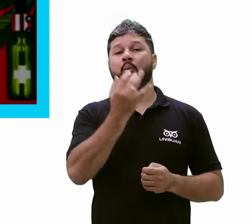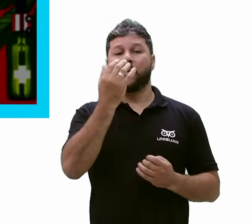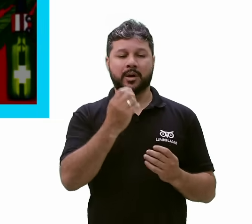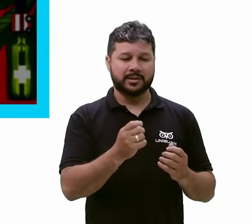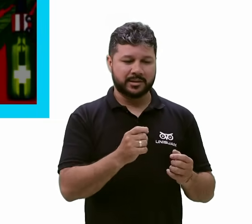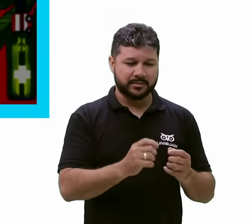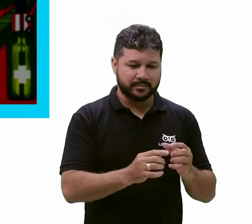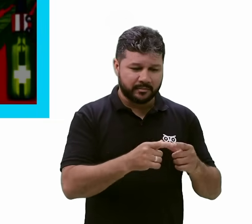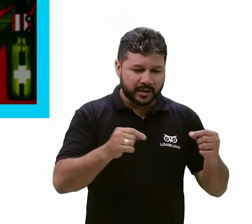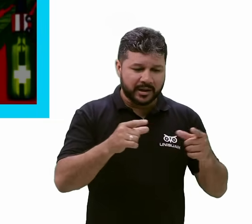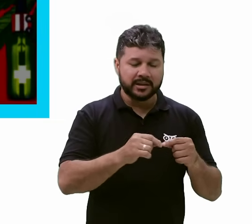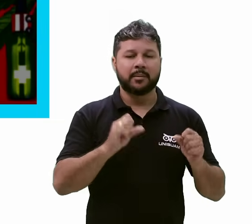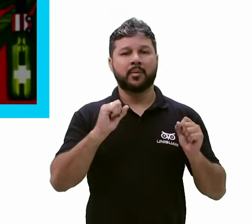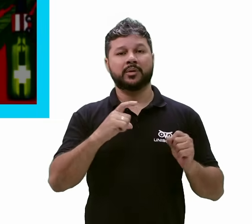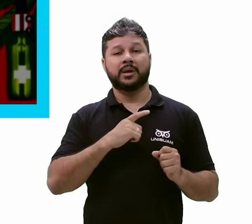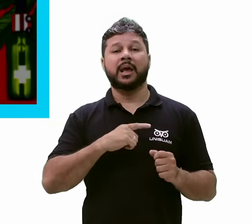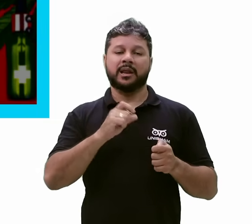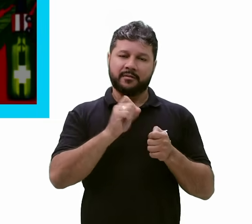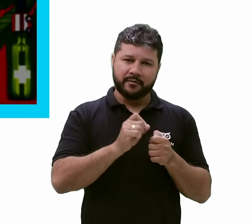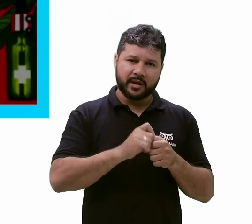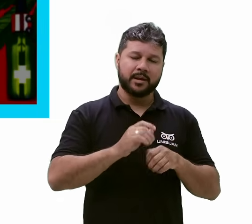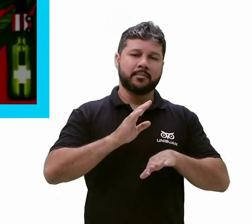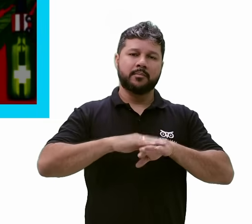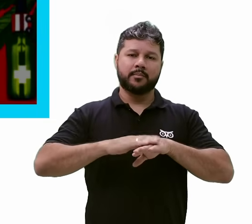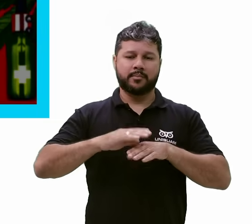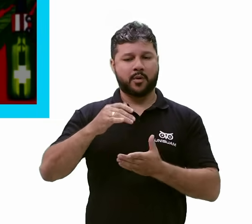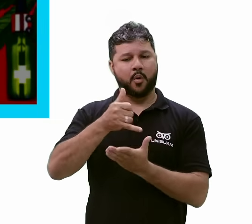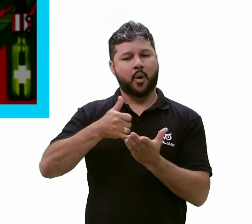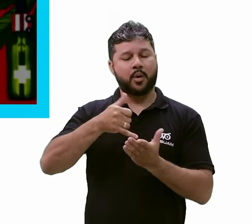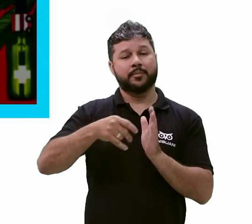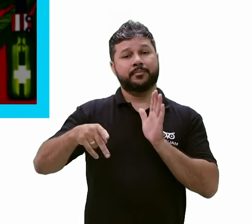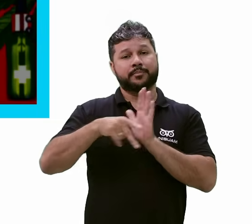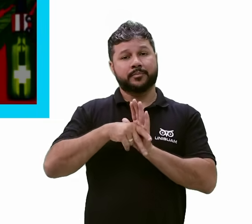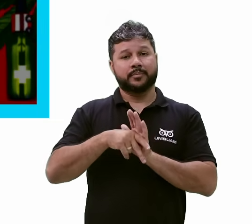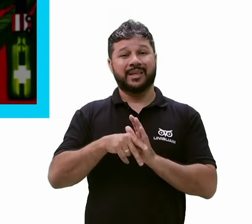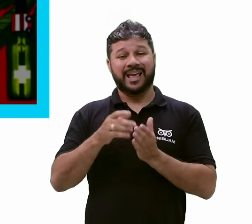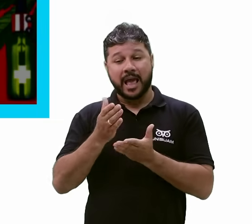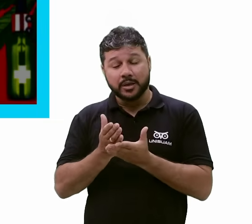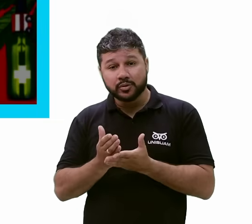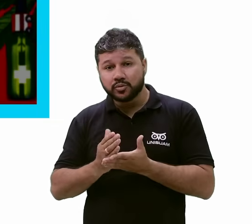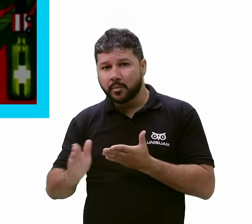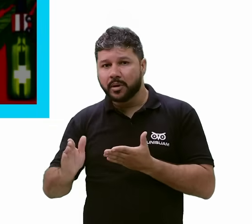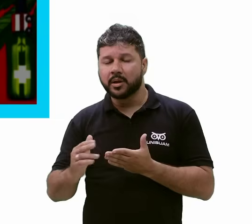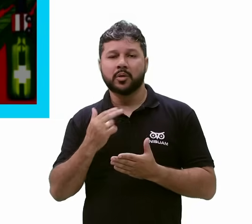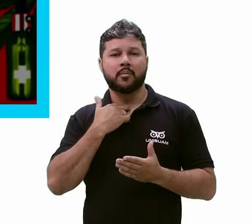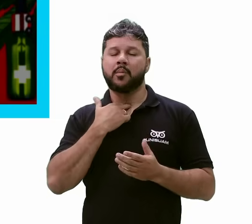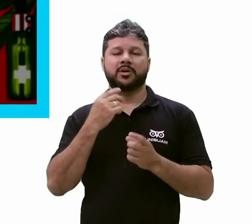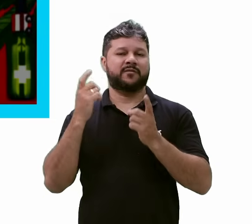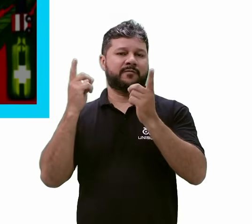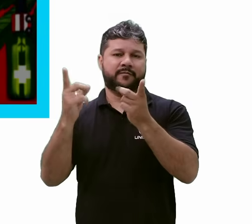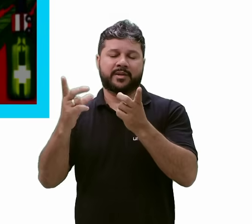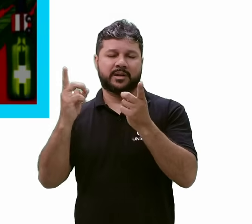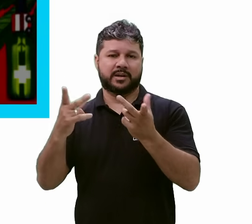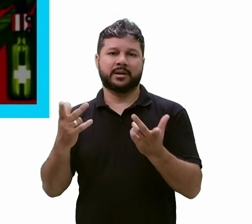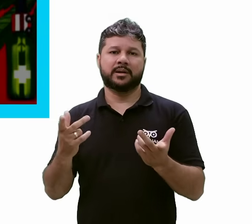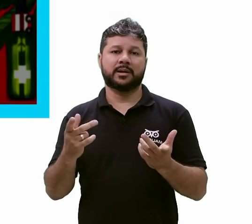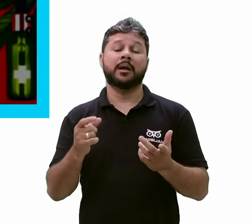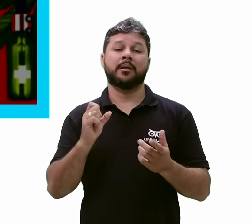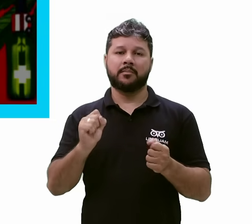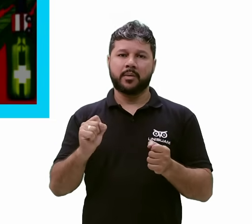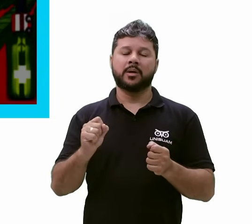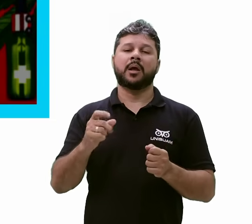vem descrito quantas plantas essa pessoa pode ter. Ela vai produzir o próprio óleo dela, o óleo que sobra, ela não pode